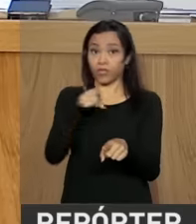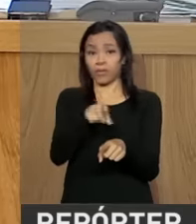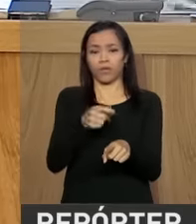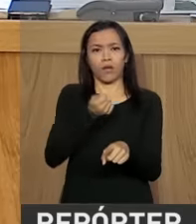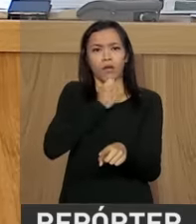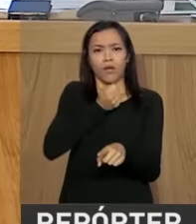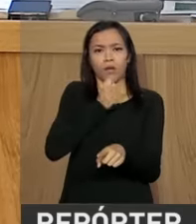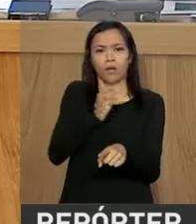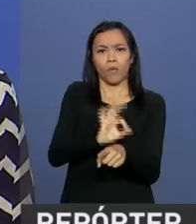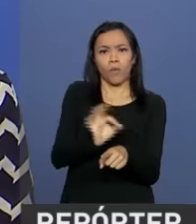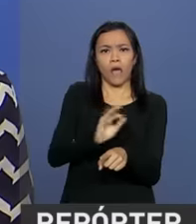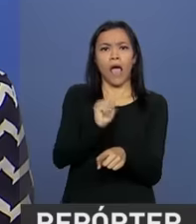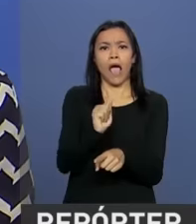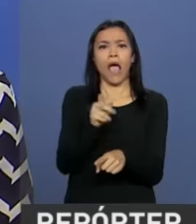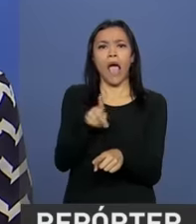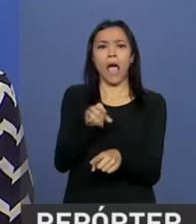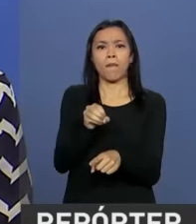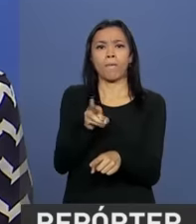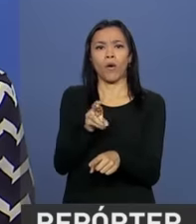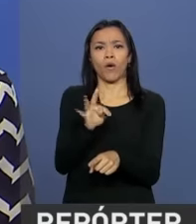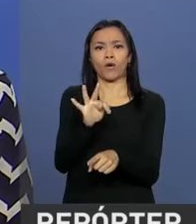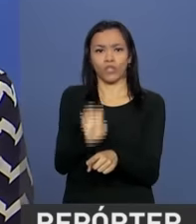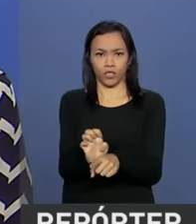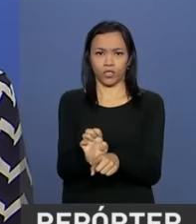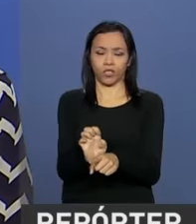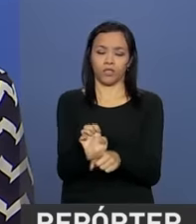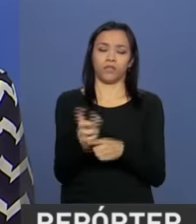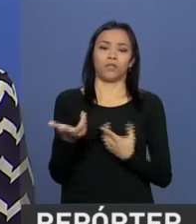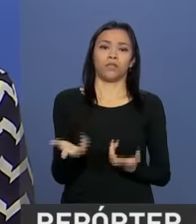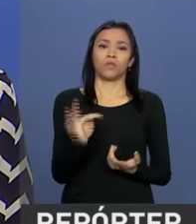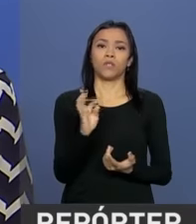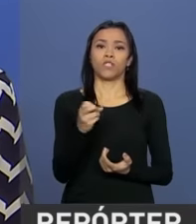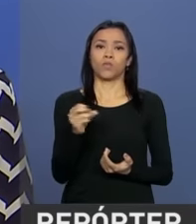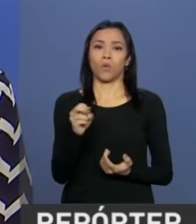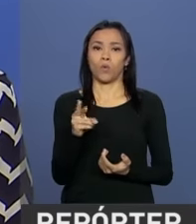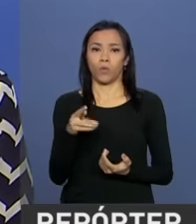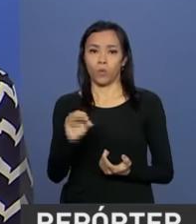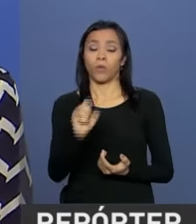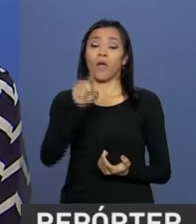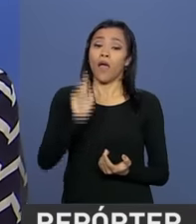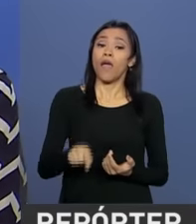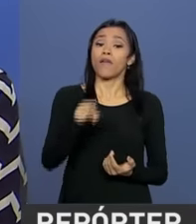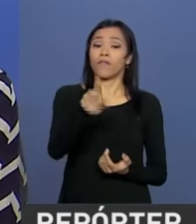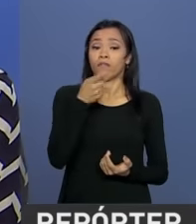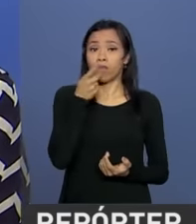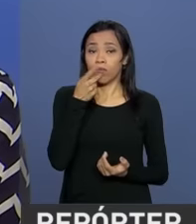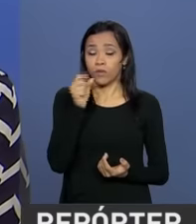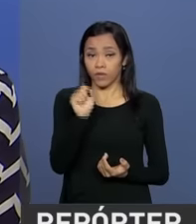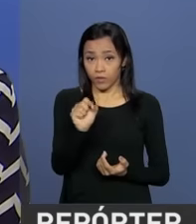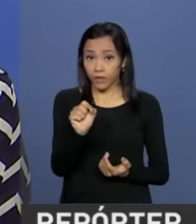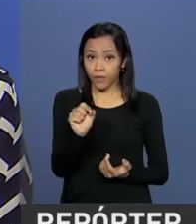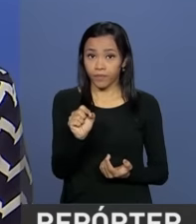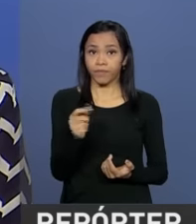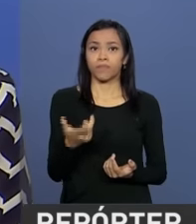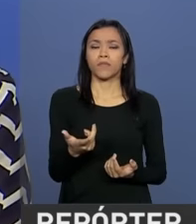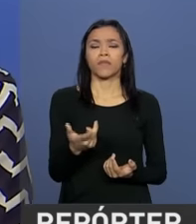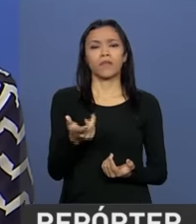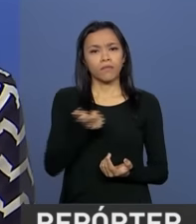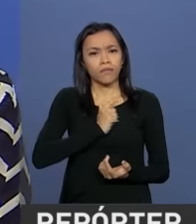aporte do Tesouro Nacional são iniciativas que o BNDS fará com os recursos que ele já tem eh